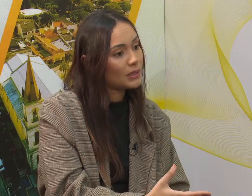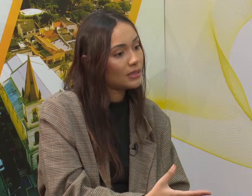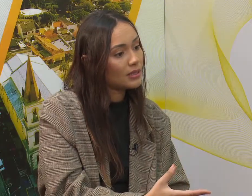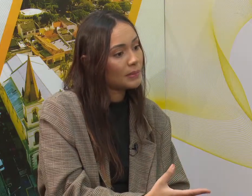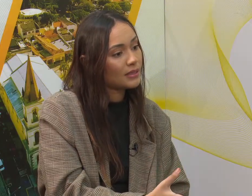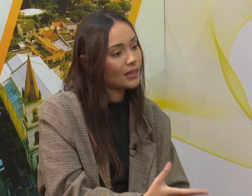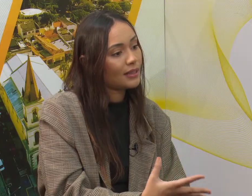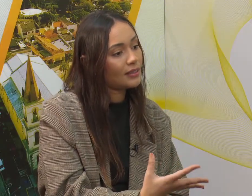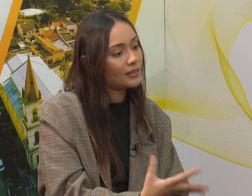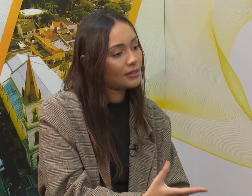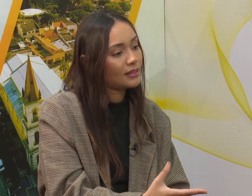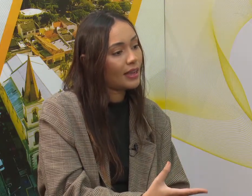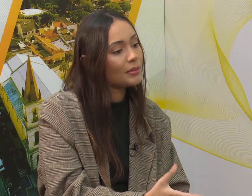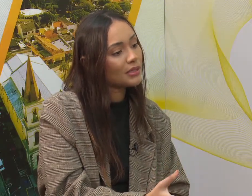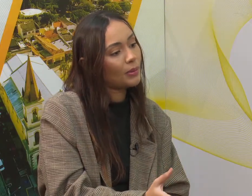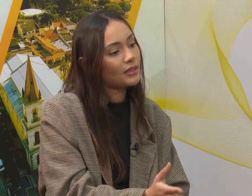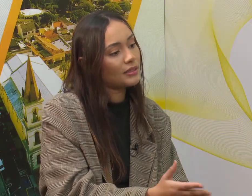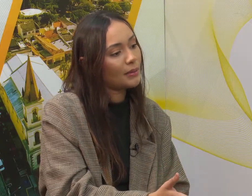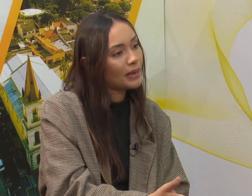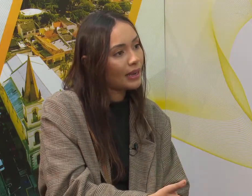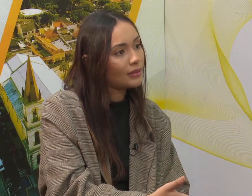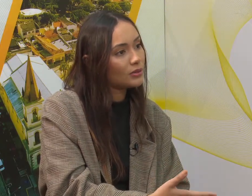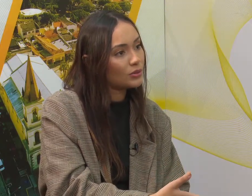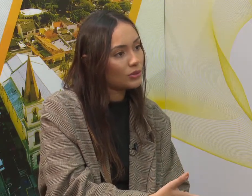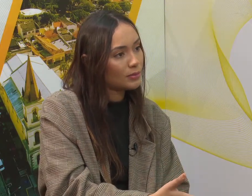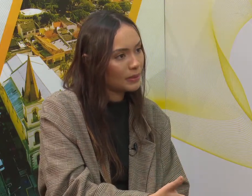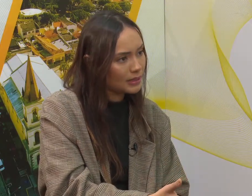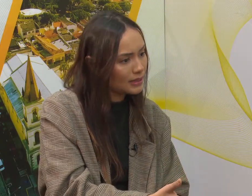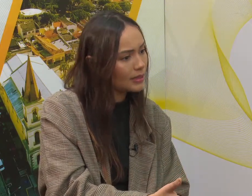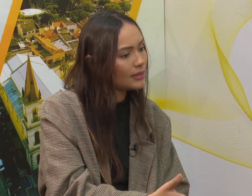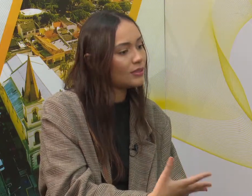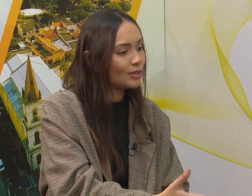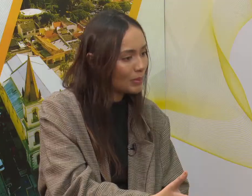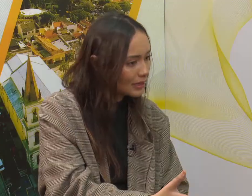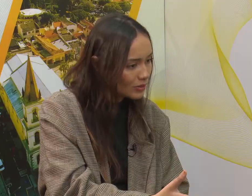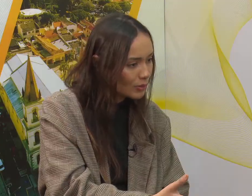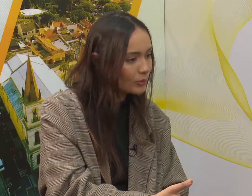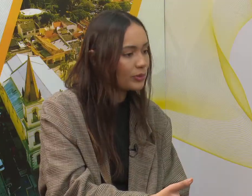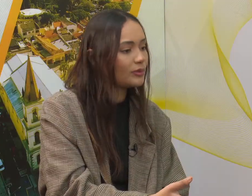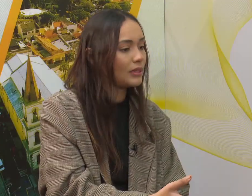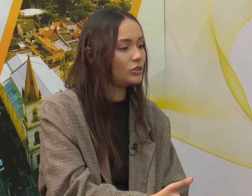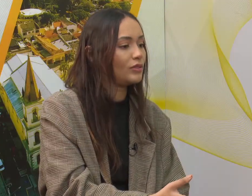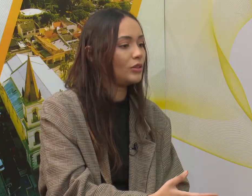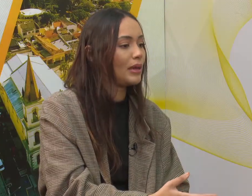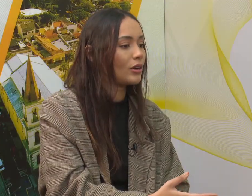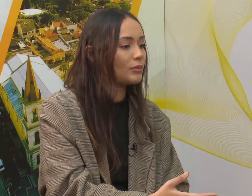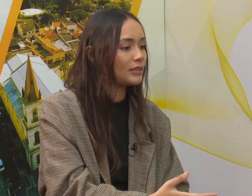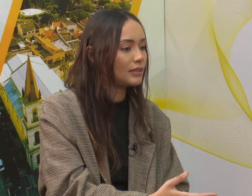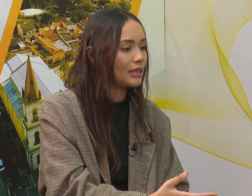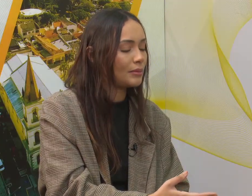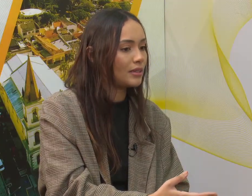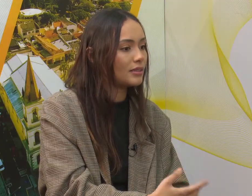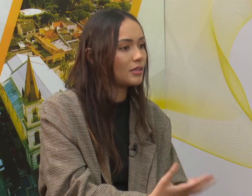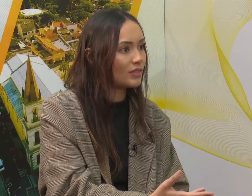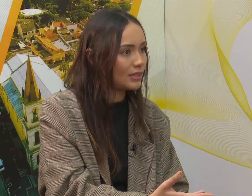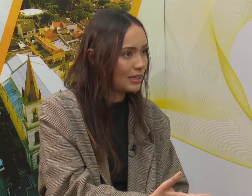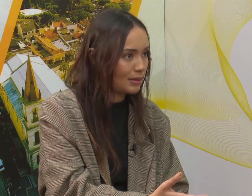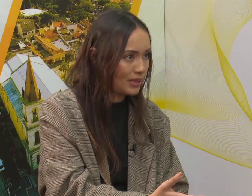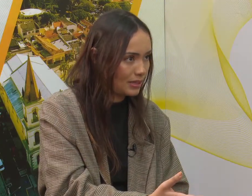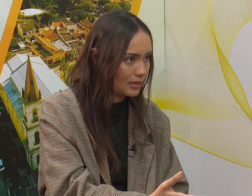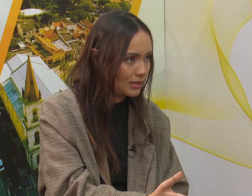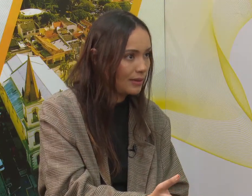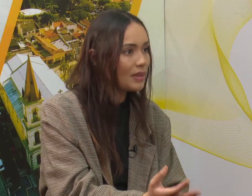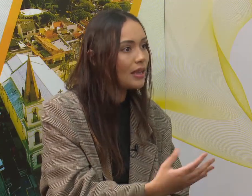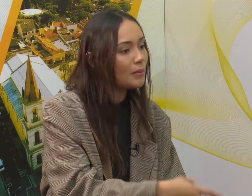gente precisa pensar em temas que podem ser aplicados em disciplinas como um todo, que a gente vai nomear como temas transversais